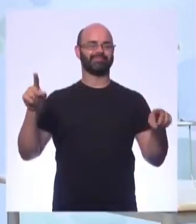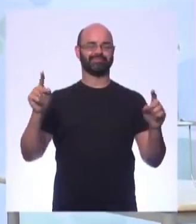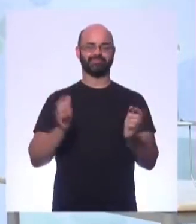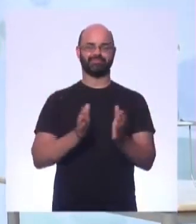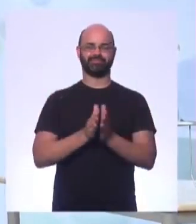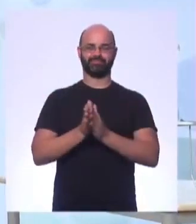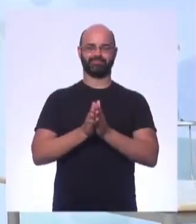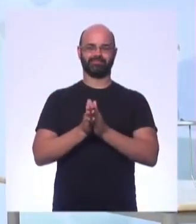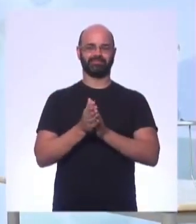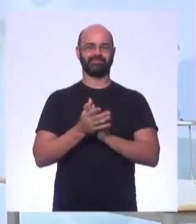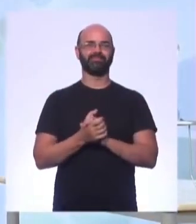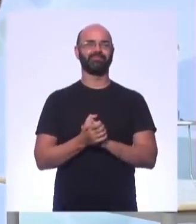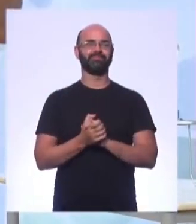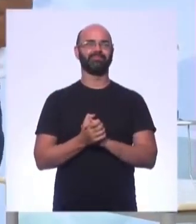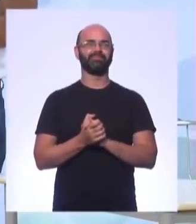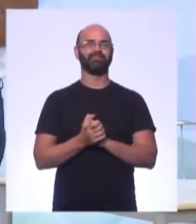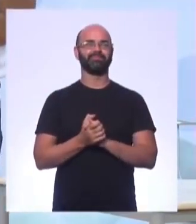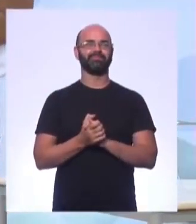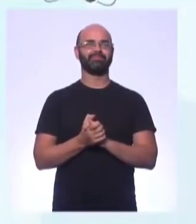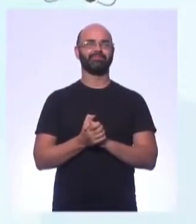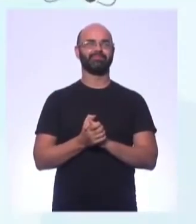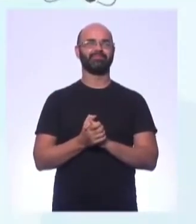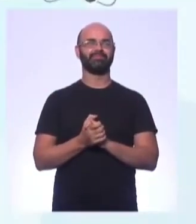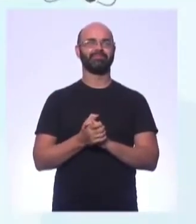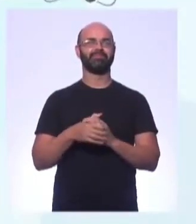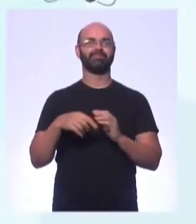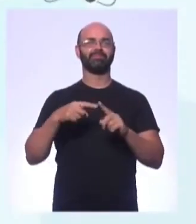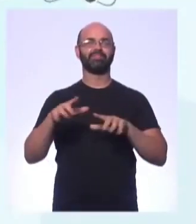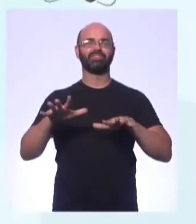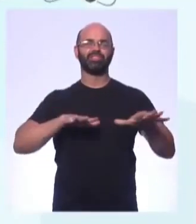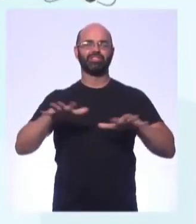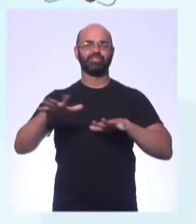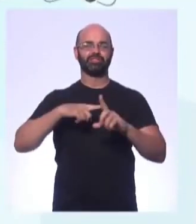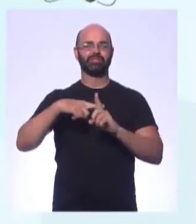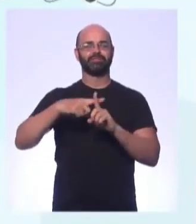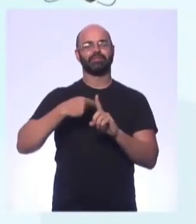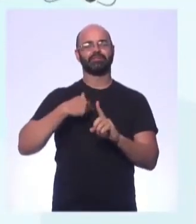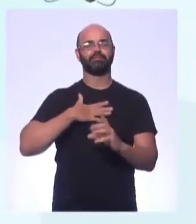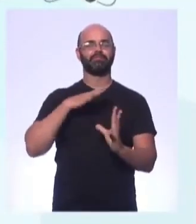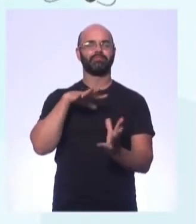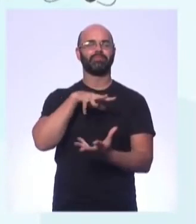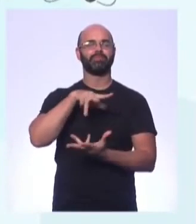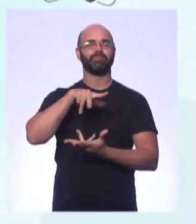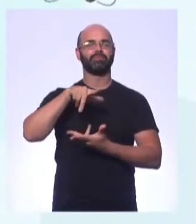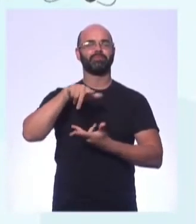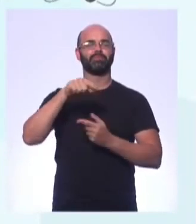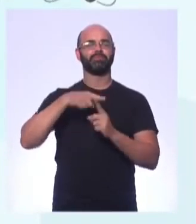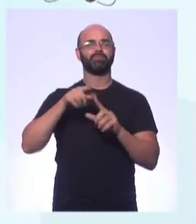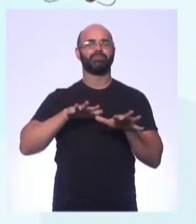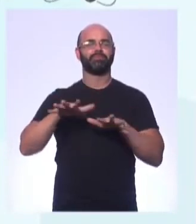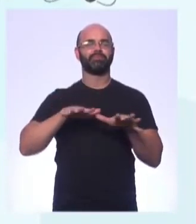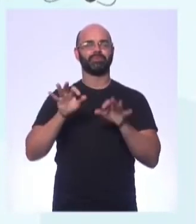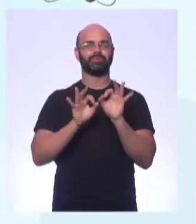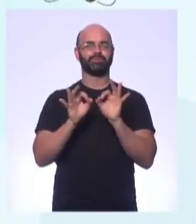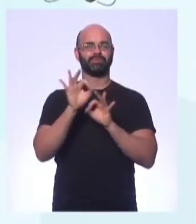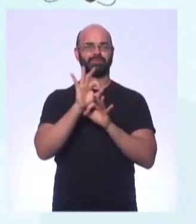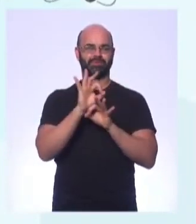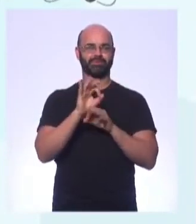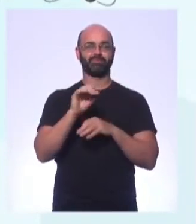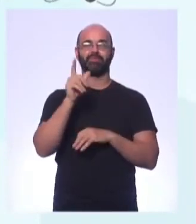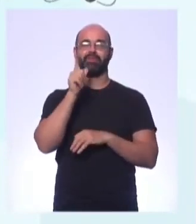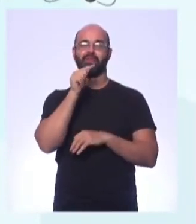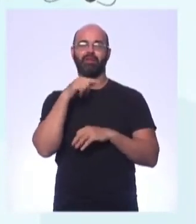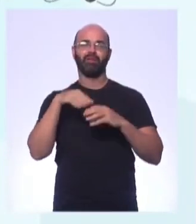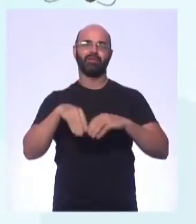Eita, ó. És o grau da agitação térmica do meu mundo. Comecei bem, hein? Água, terra, fogo